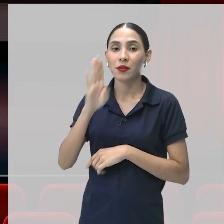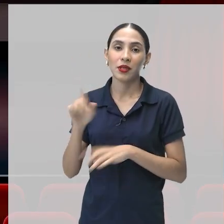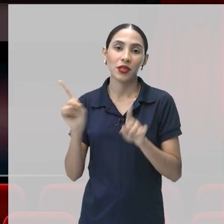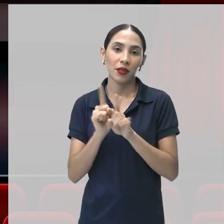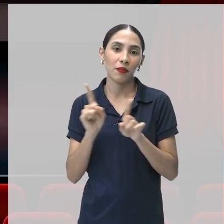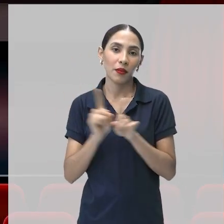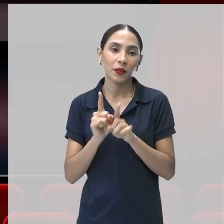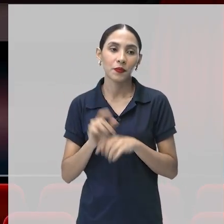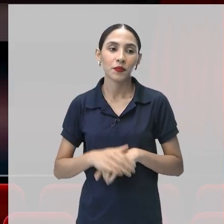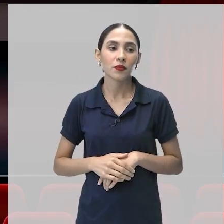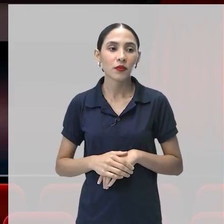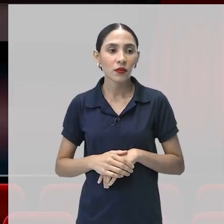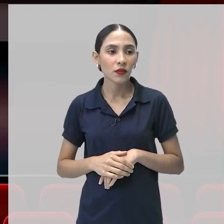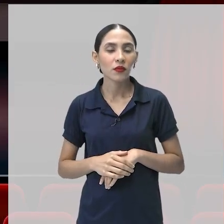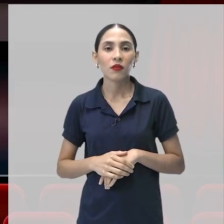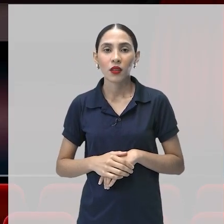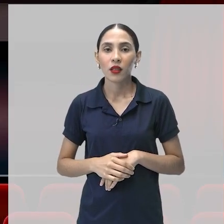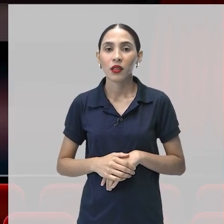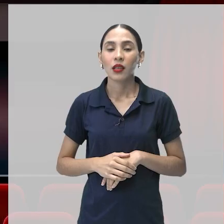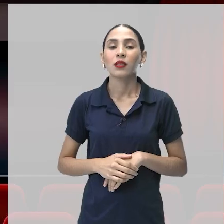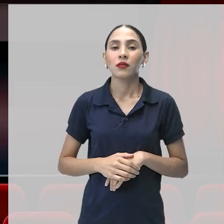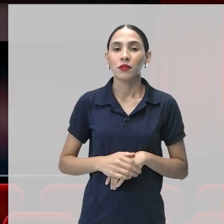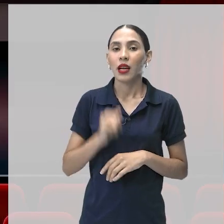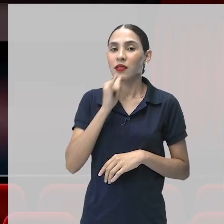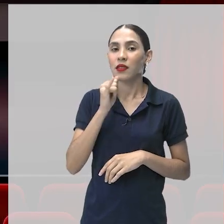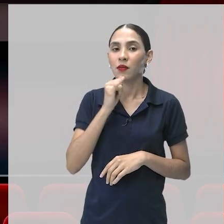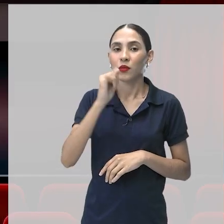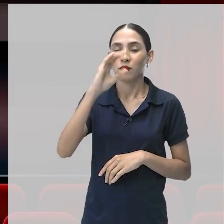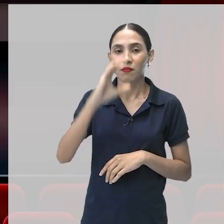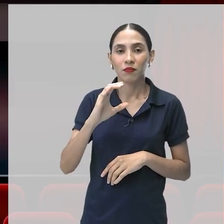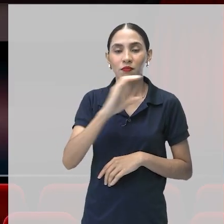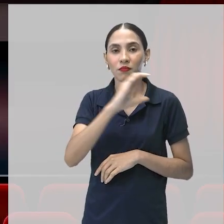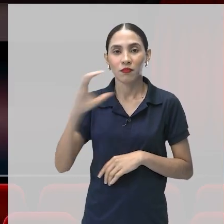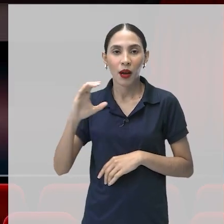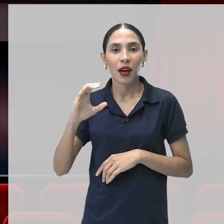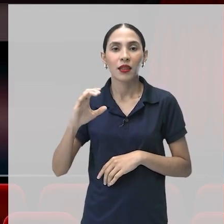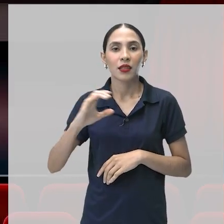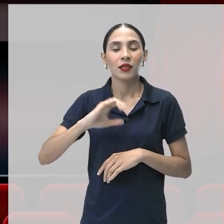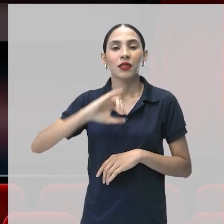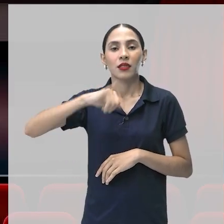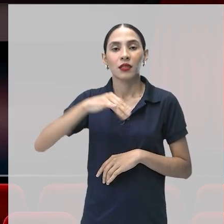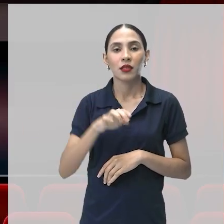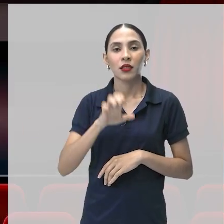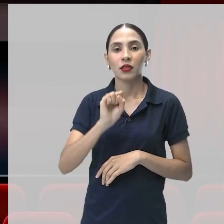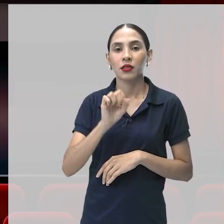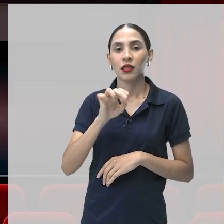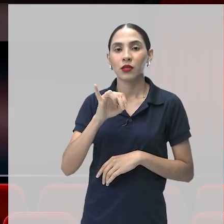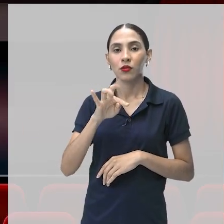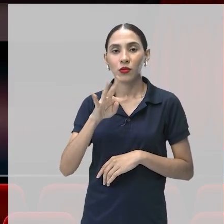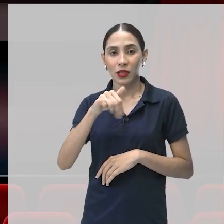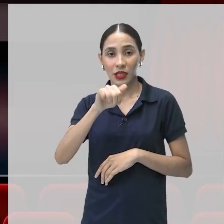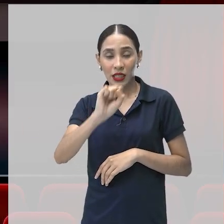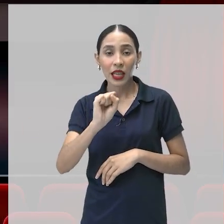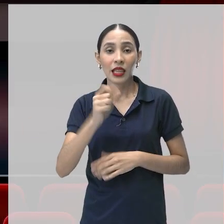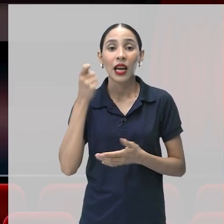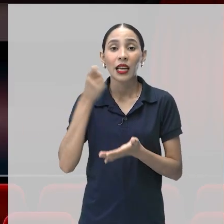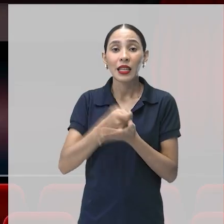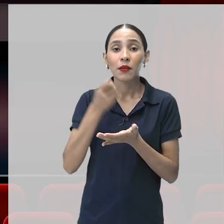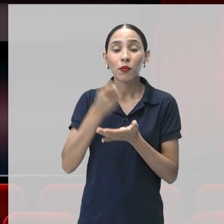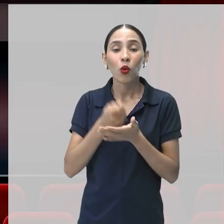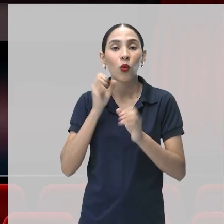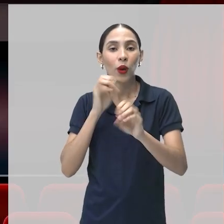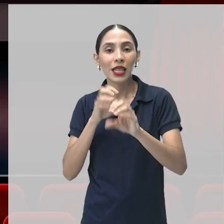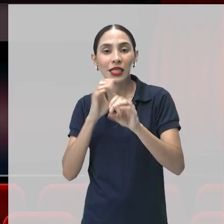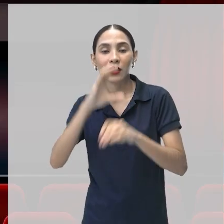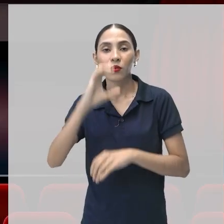Principalmente os padres jesuítas que chegaram aqui para impor os dogmas da Igreja Católica. Então,